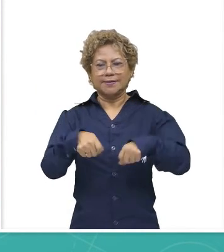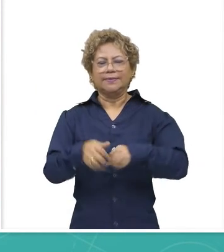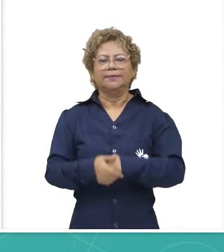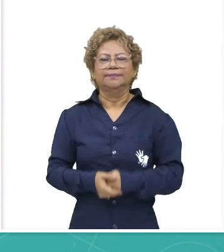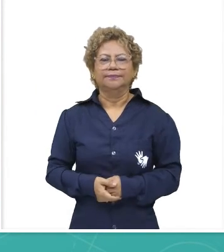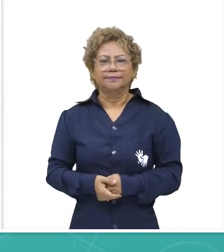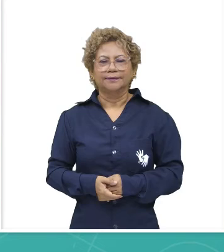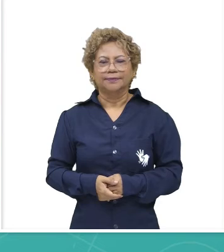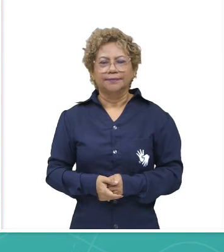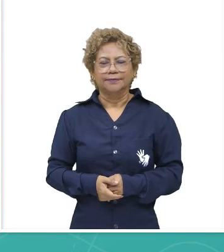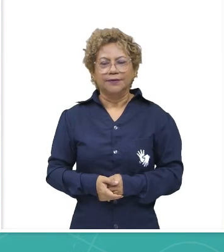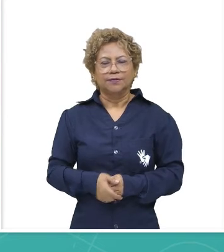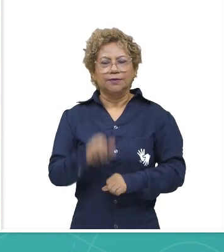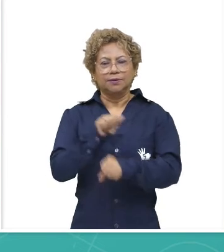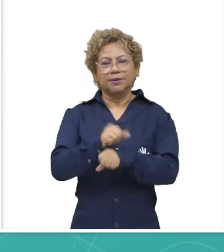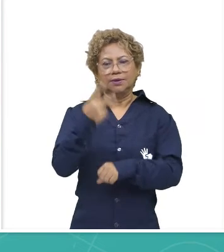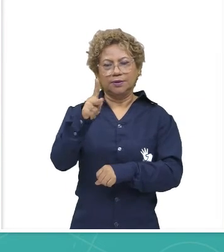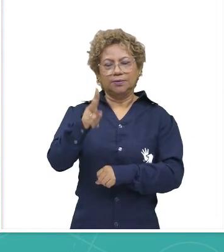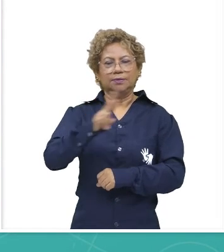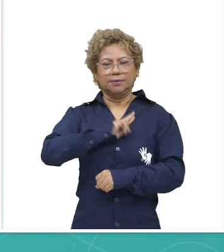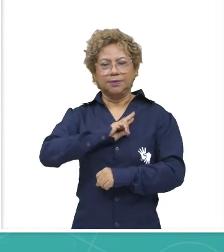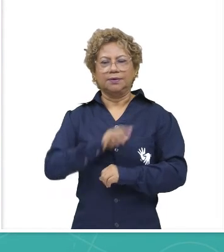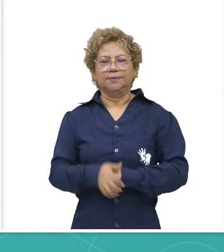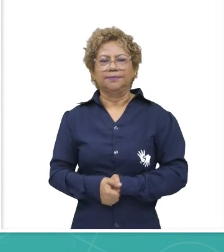sua escola e daqui a pouquinho a gente está de volta.